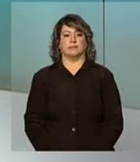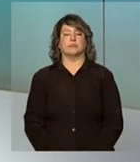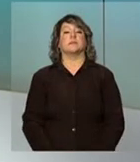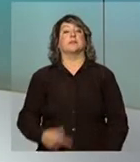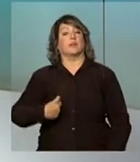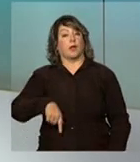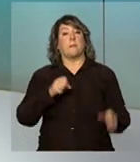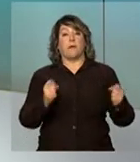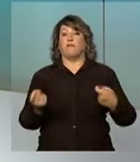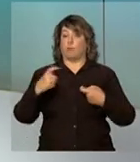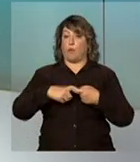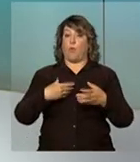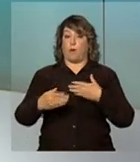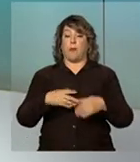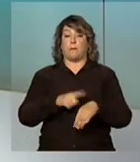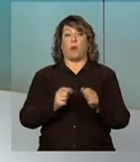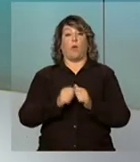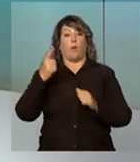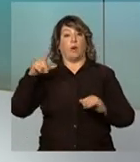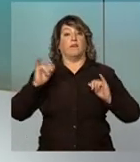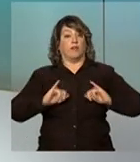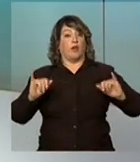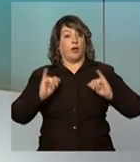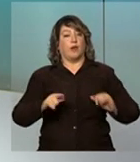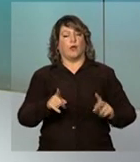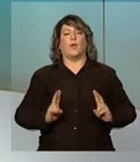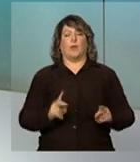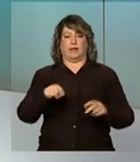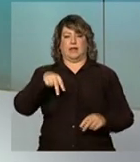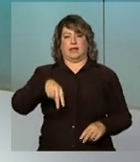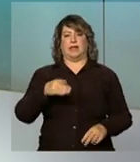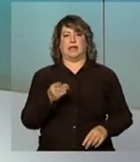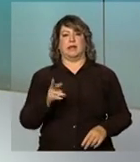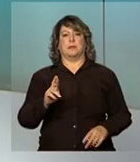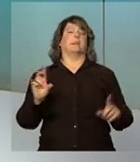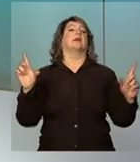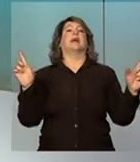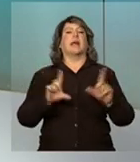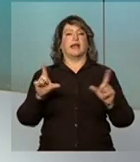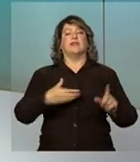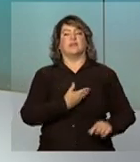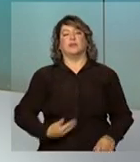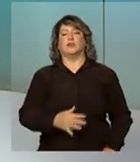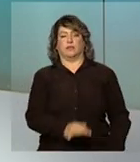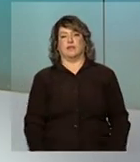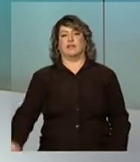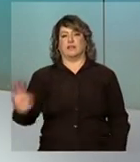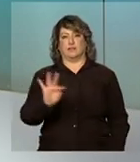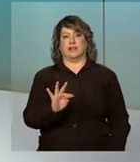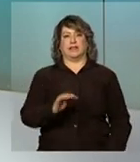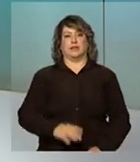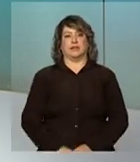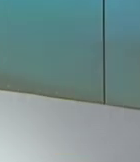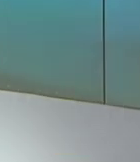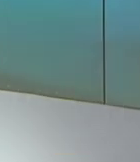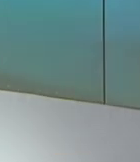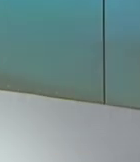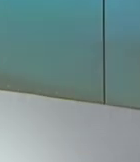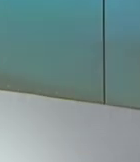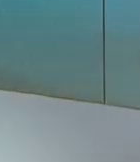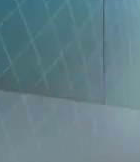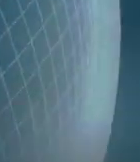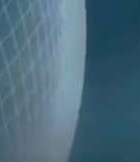E nós podemos voltar a qualquer momento com outras informações. Continue com a gente aqui na NBR, a TV do Governo Federal.